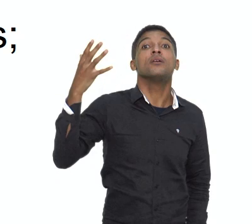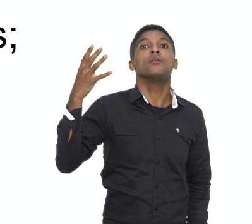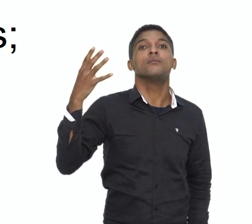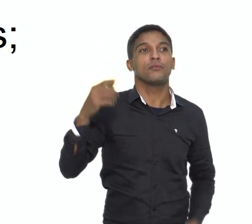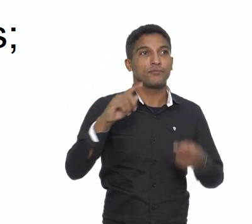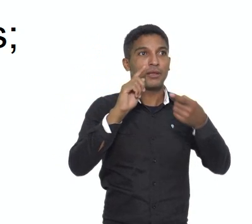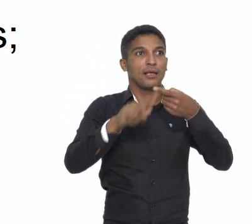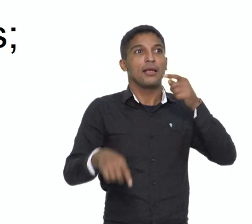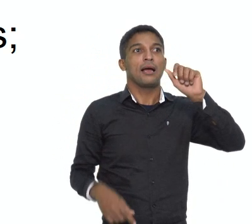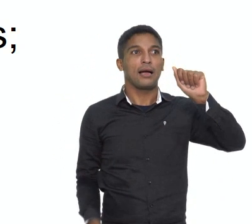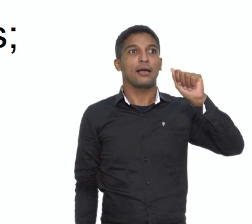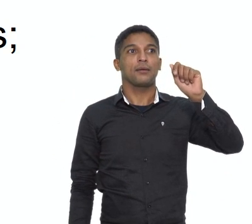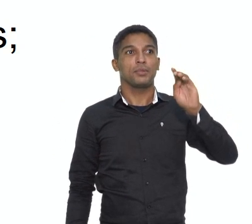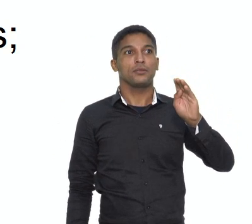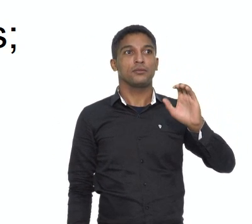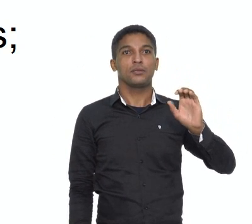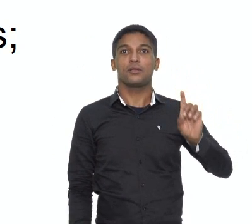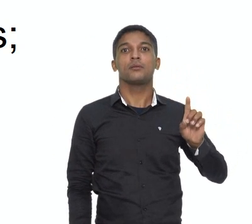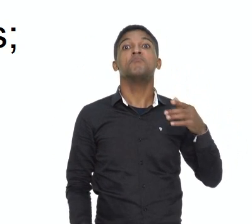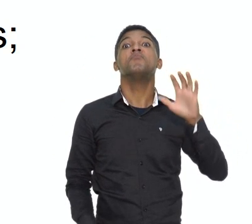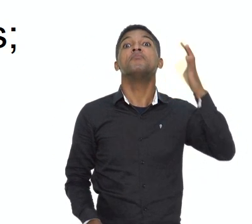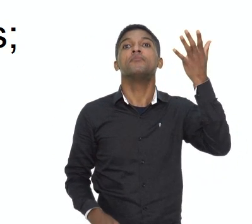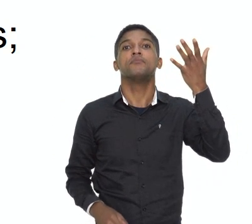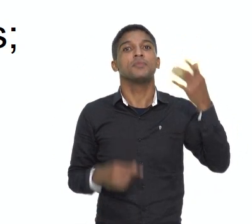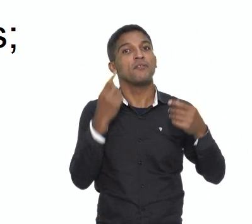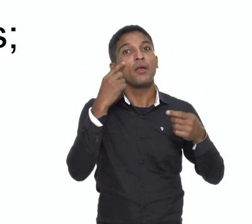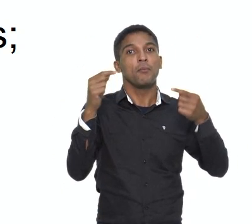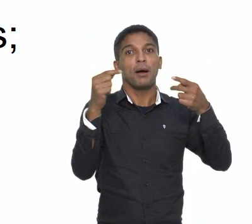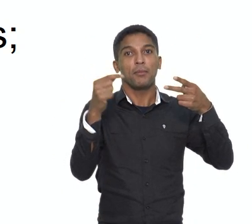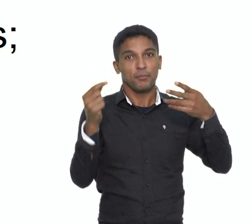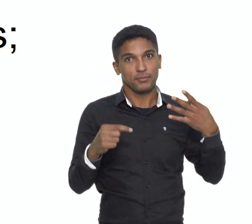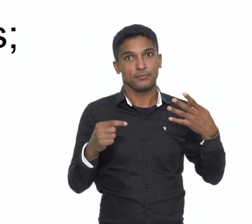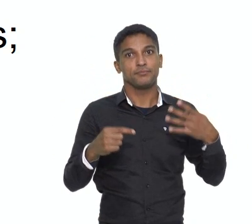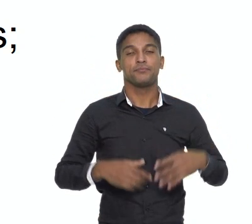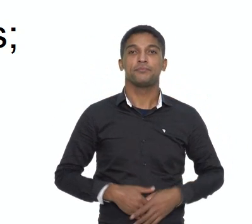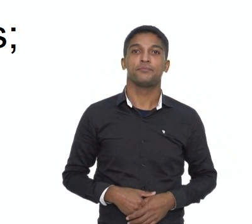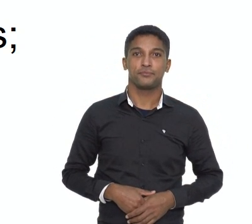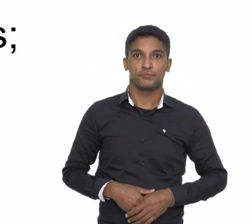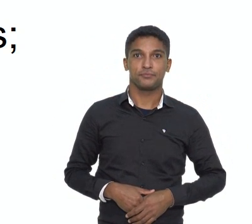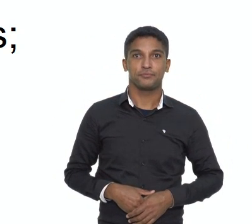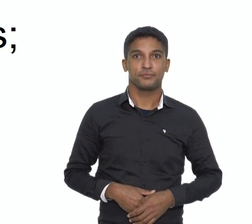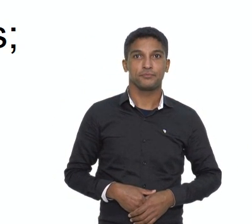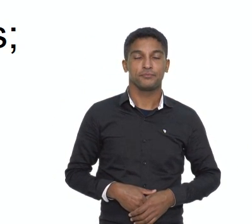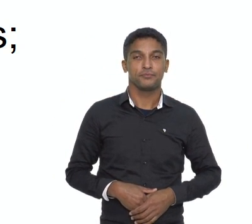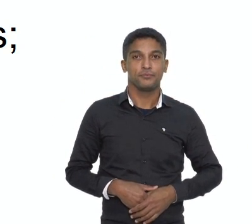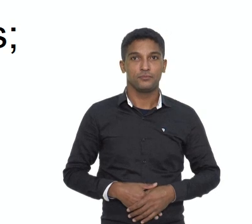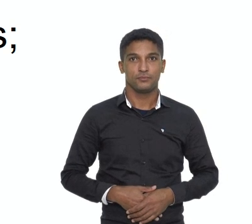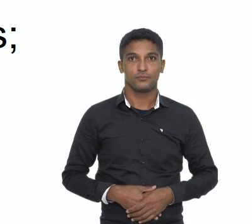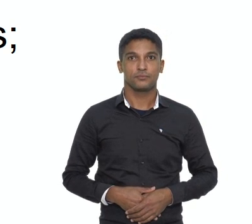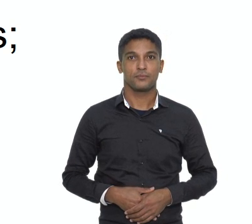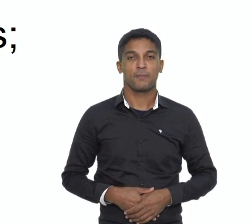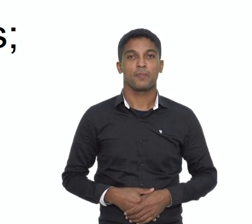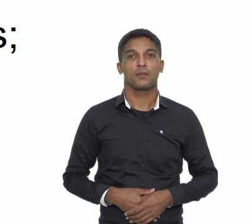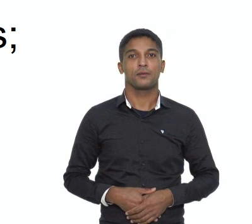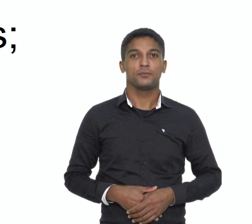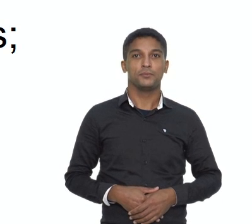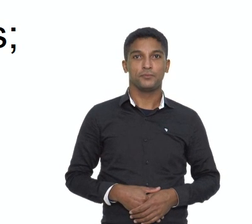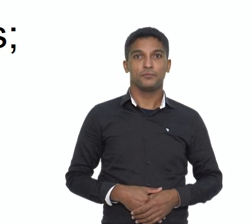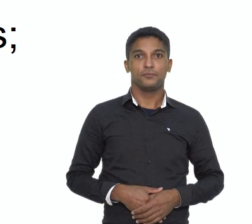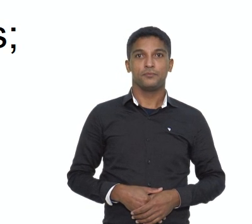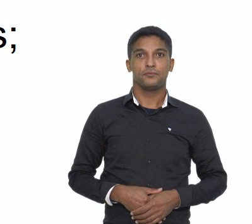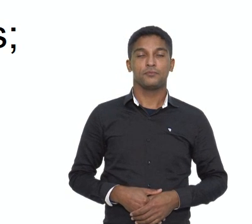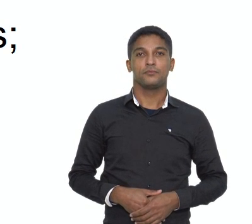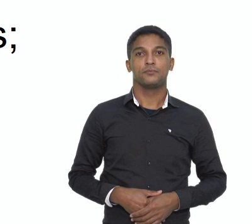pois tais financiavam os panfletos. C. Condenou à morte afrodescendentes pobres. E D. Atendeu somente uma reivindicação,